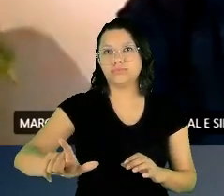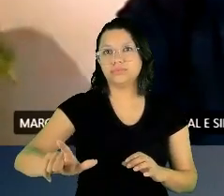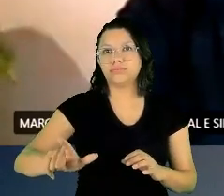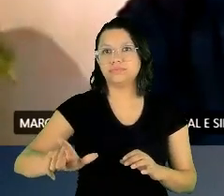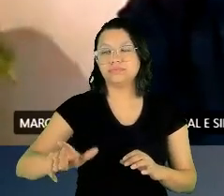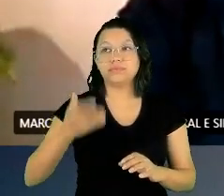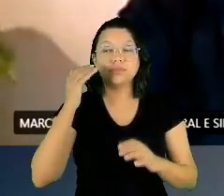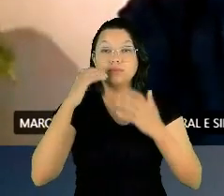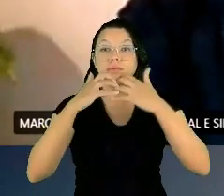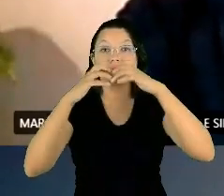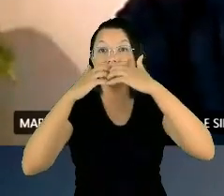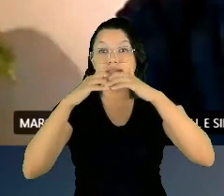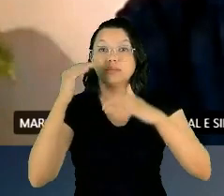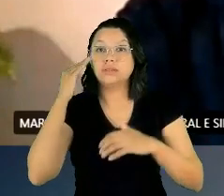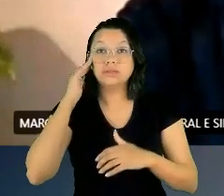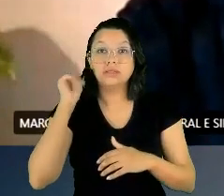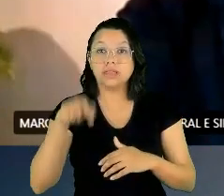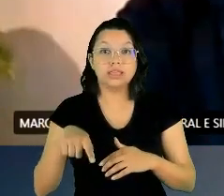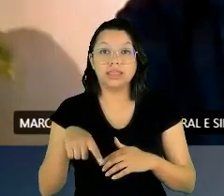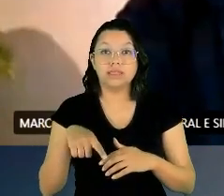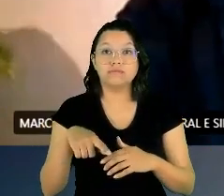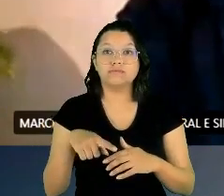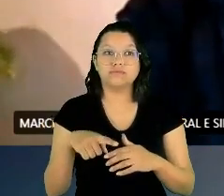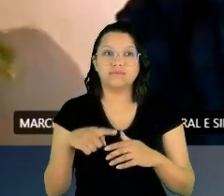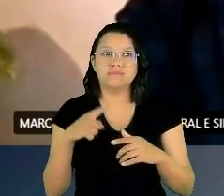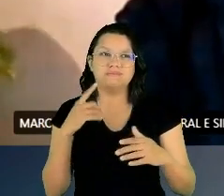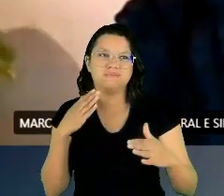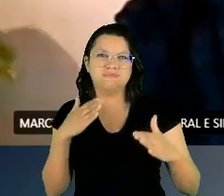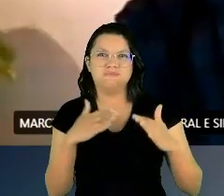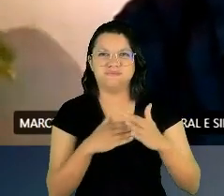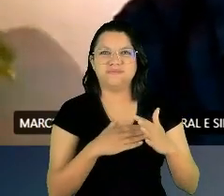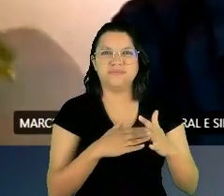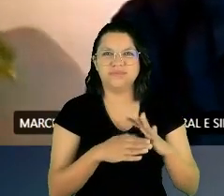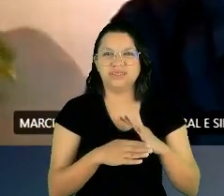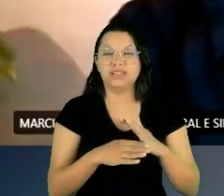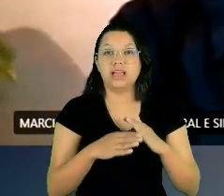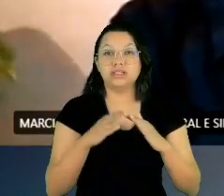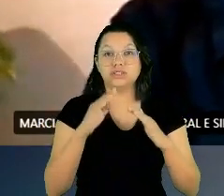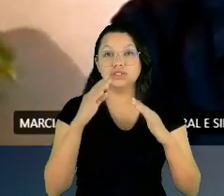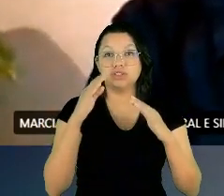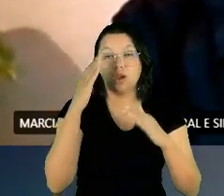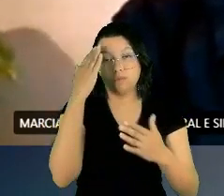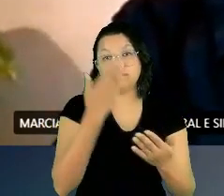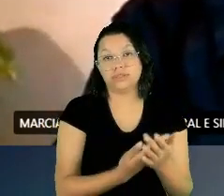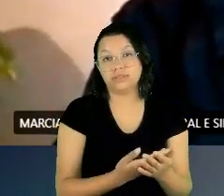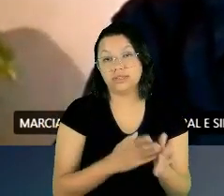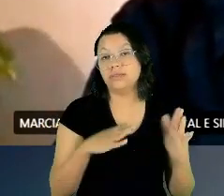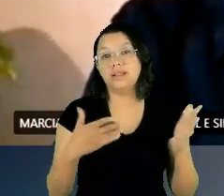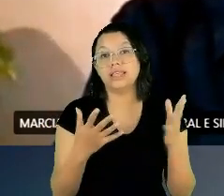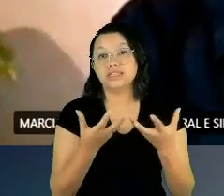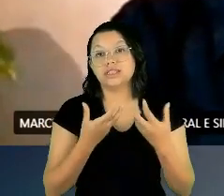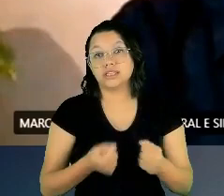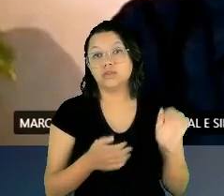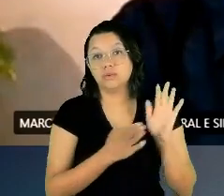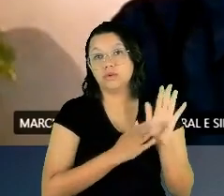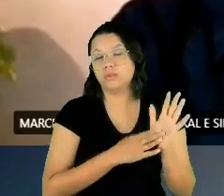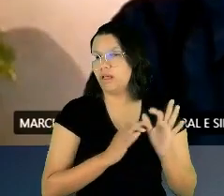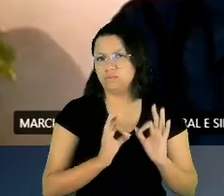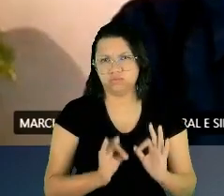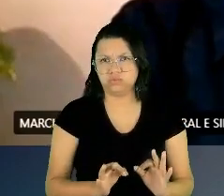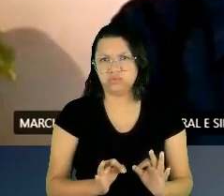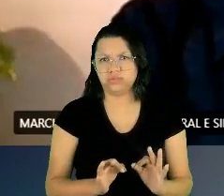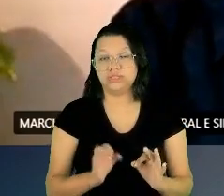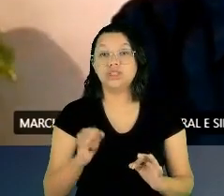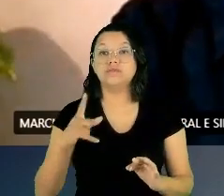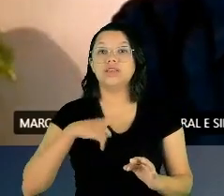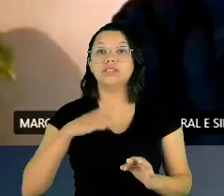outro. O cérebro não achou que aquilo foi uma violação de confiança, né? E ele aceitou a proposta injusta. Se eu tivesse só